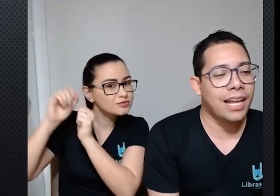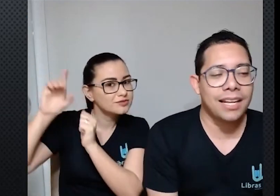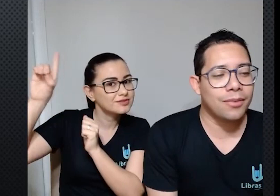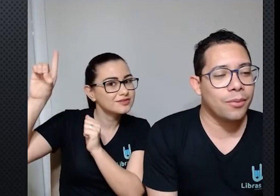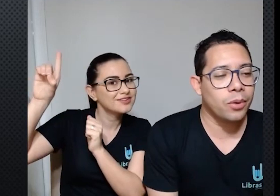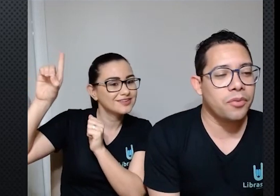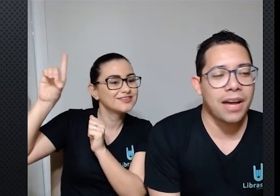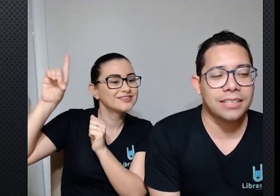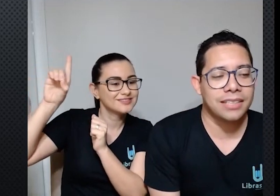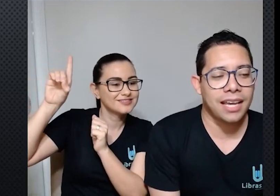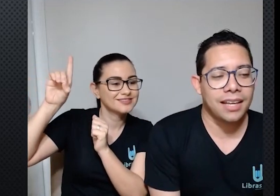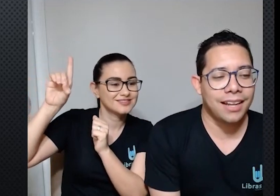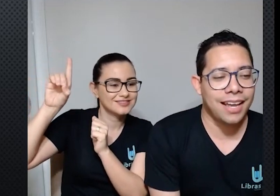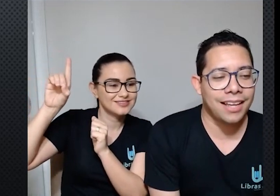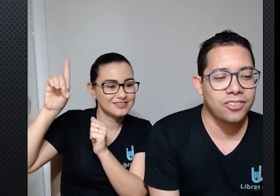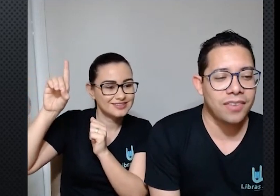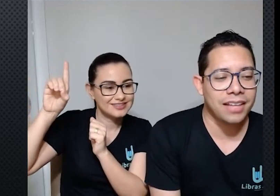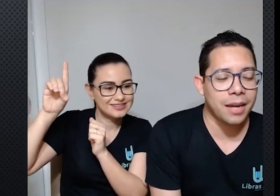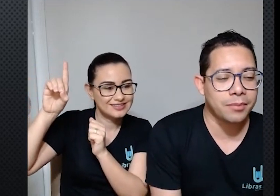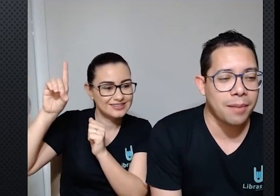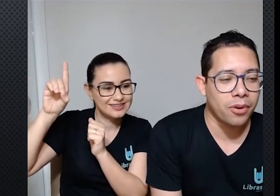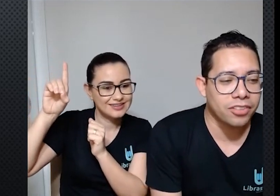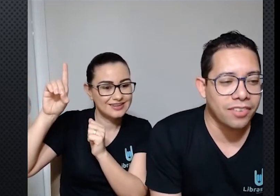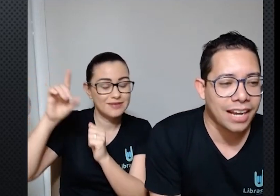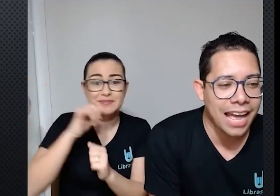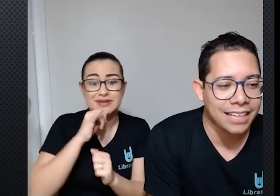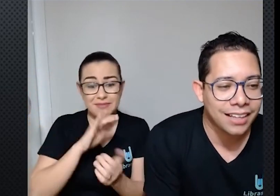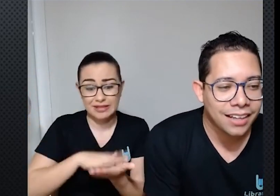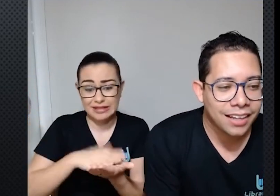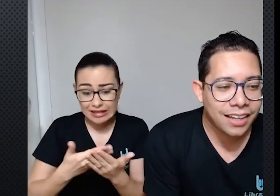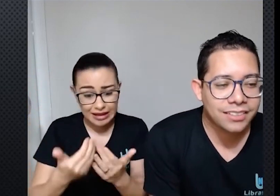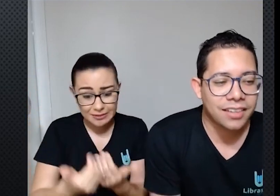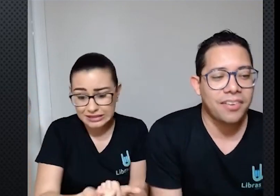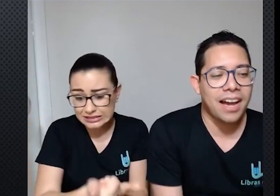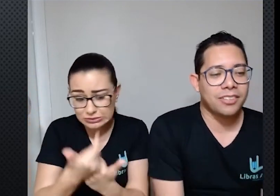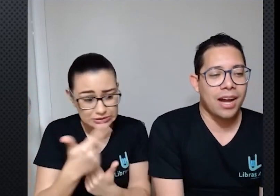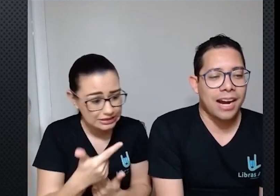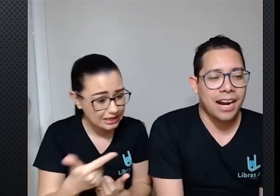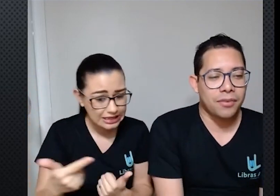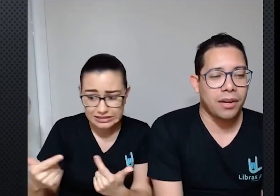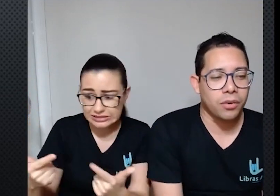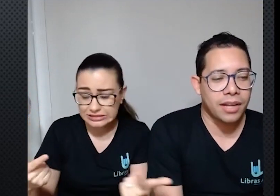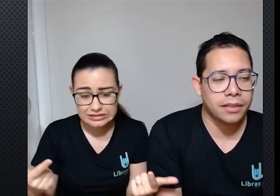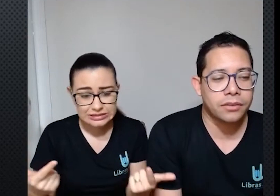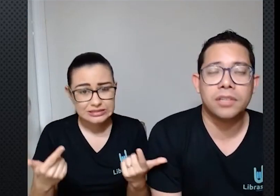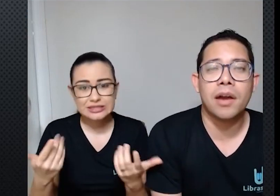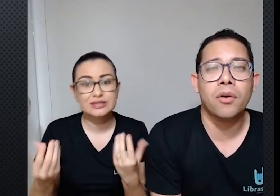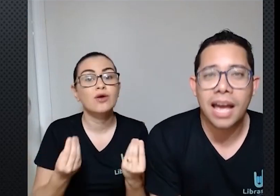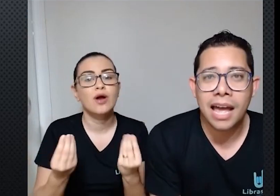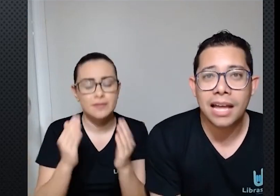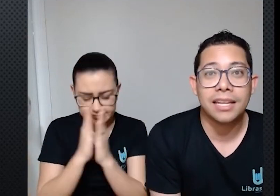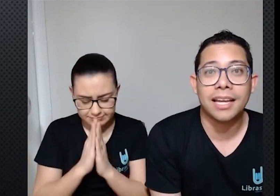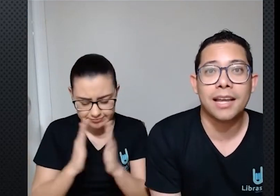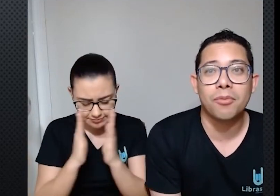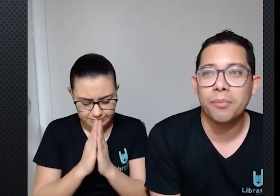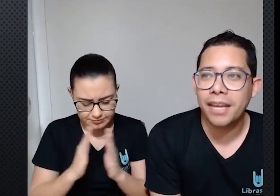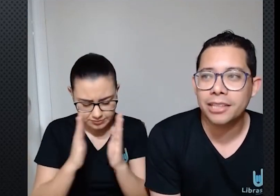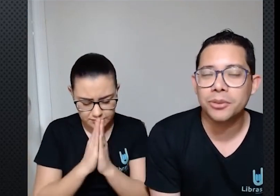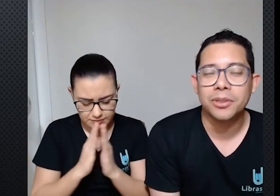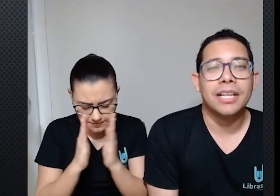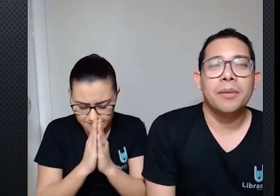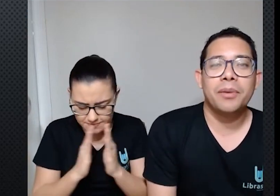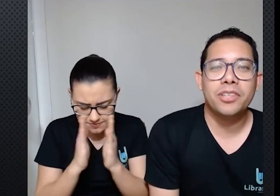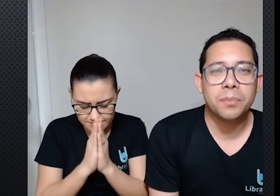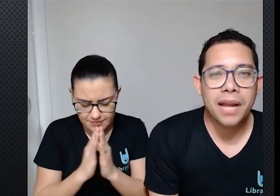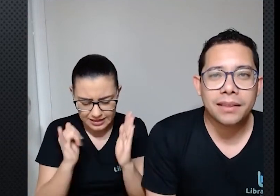não tiver o que fazer, né? Não tiver intérprete de apoio, não tiver nada, o que você faz? Igual a Carla falou, né? Então, você vai orar ali naquele